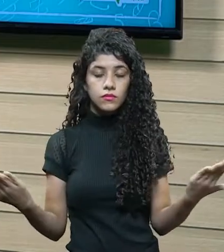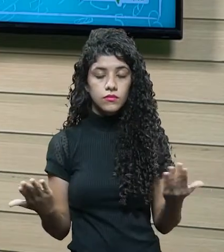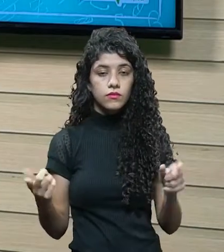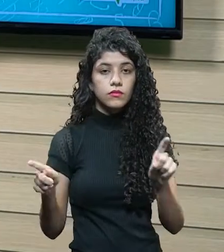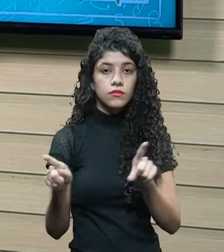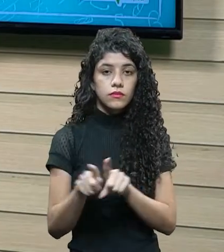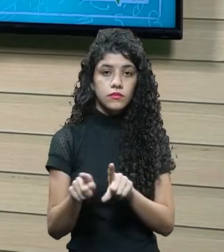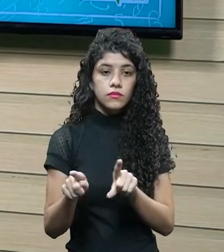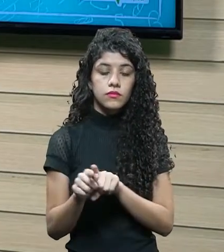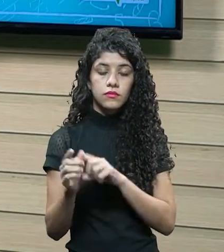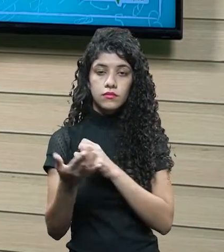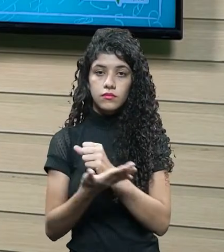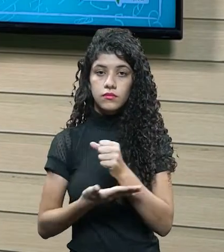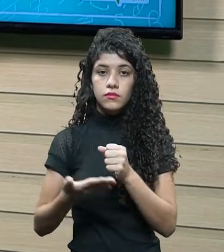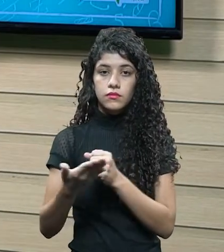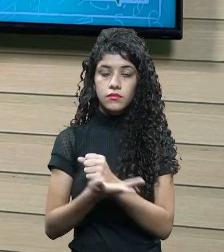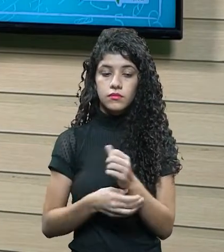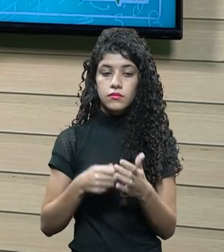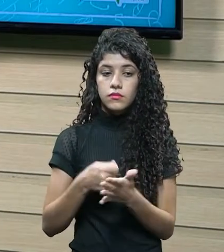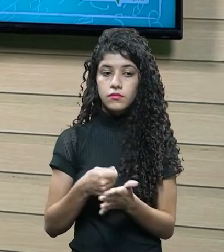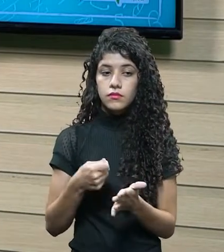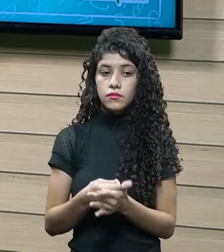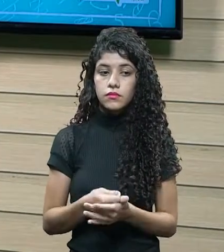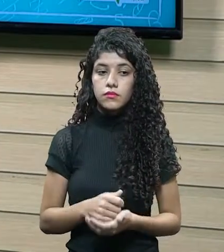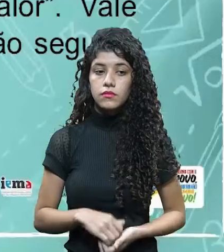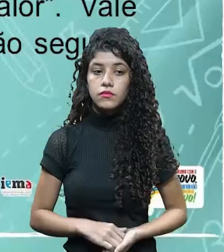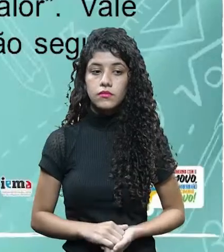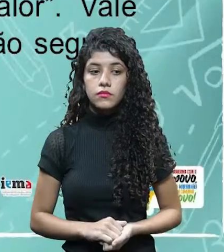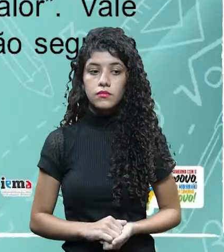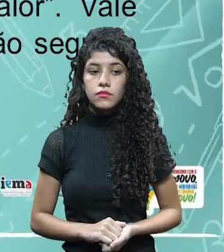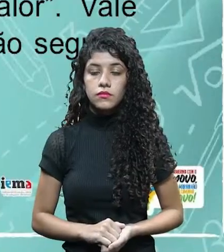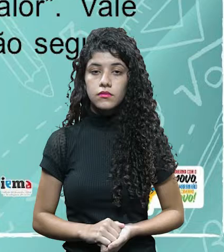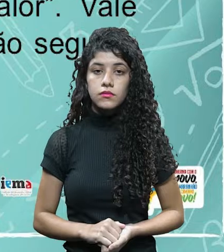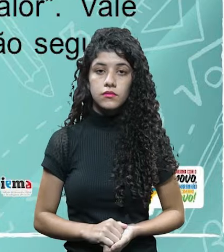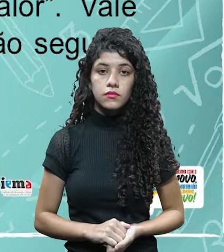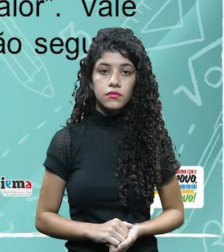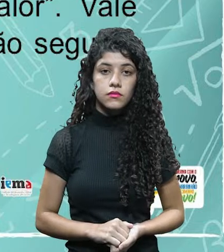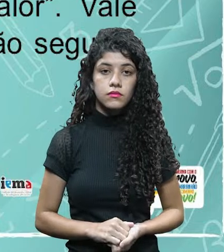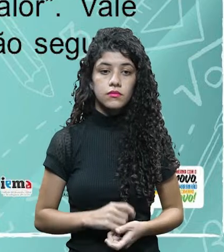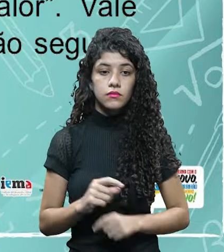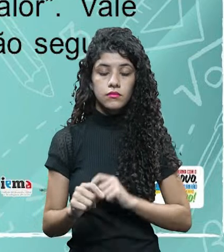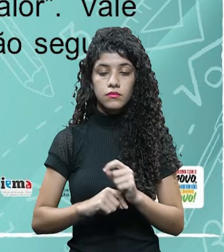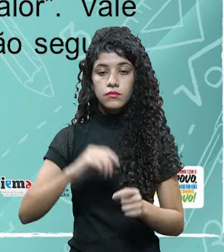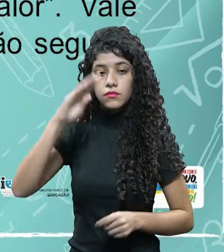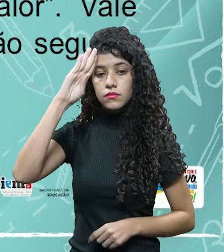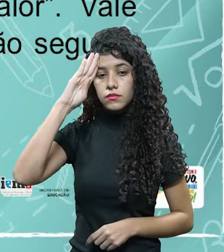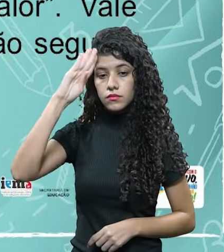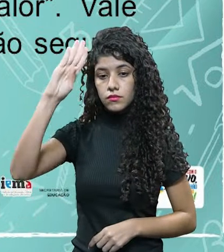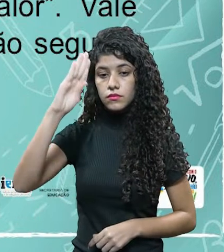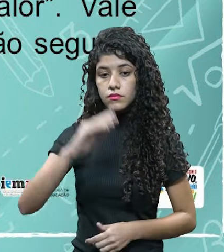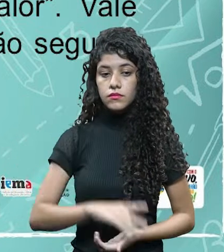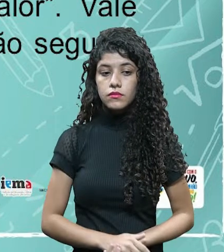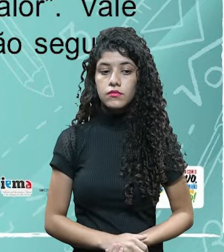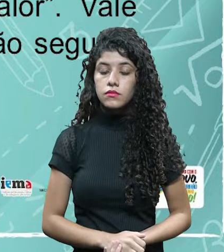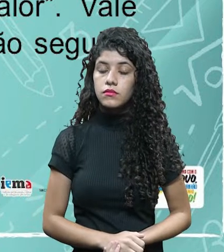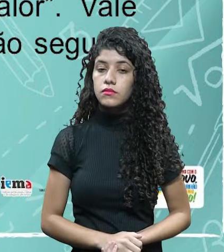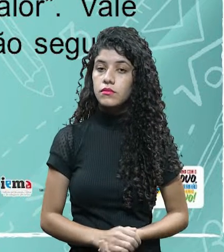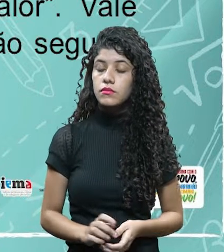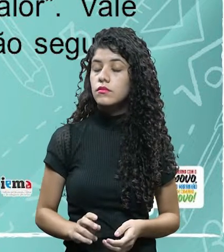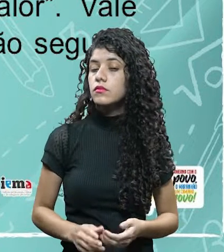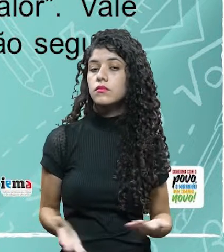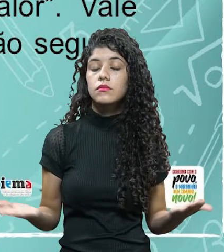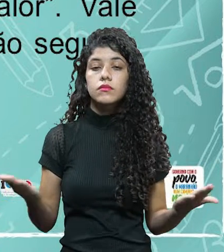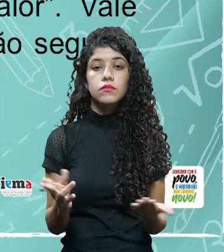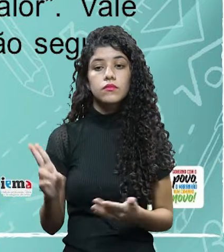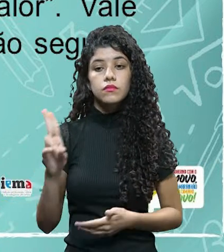aplicação é fundamental e obrigatória para as atividades da contabilidade. Enfatizando que a teoria contábil do débito e crédito,